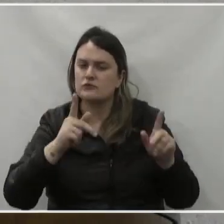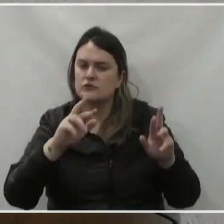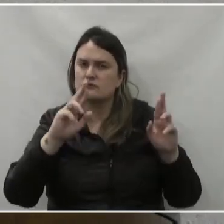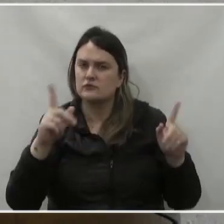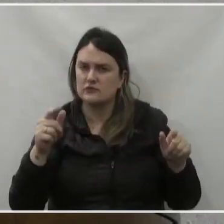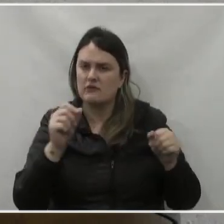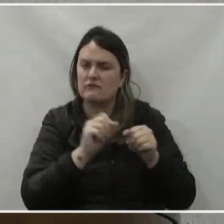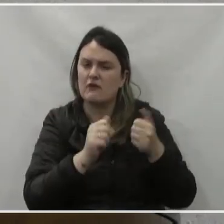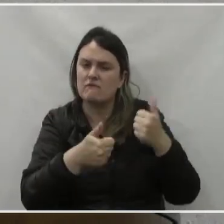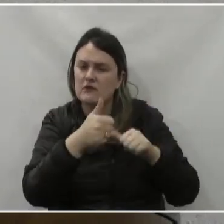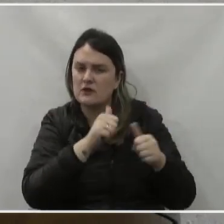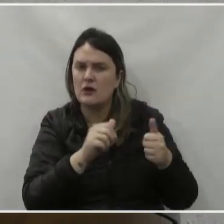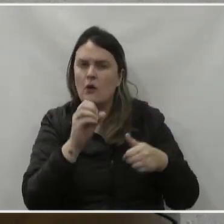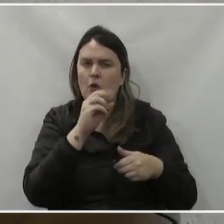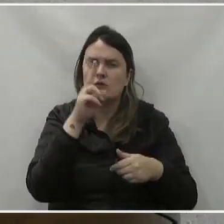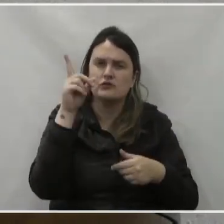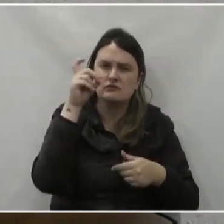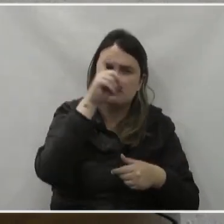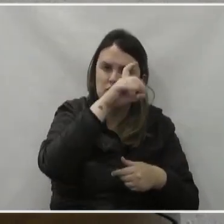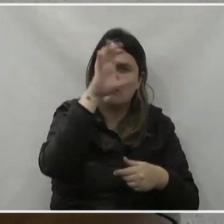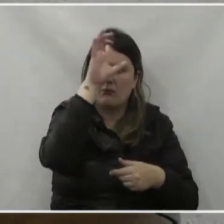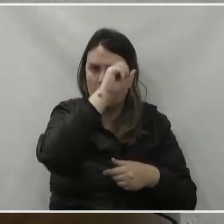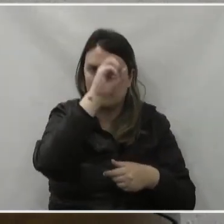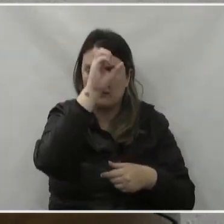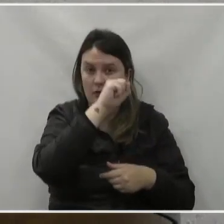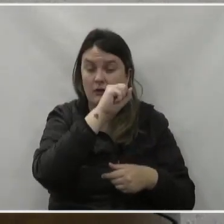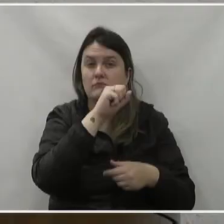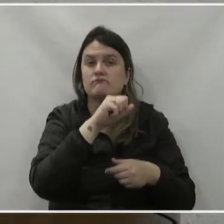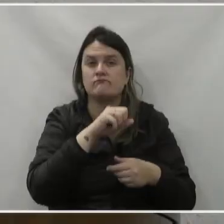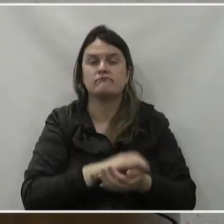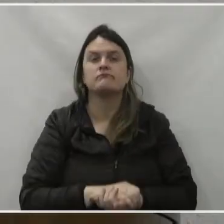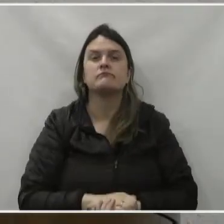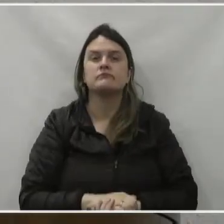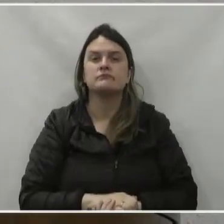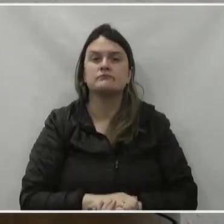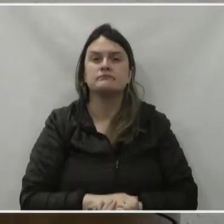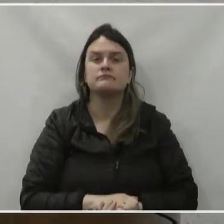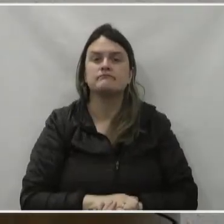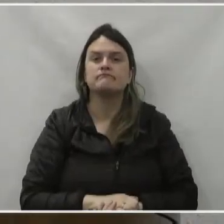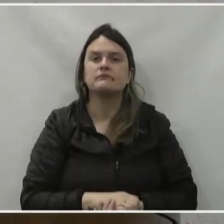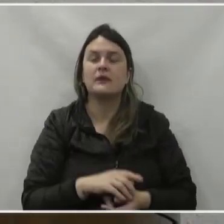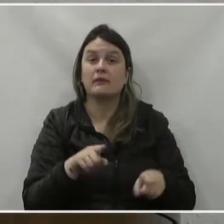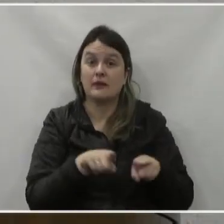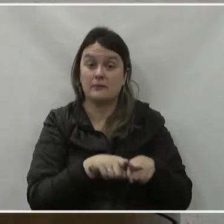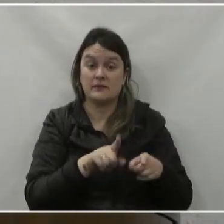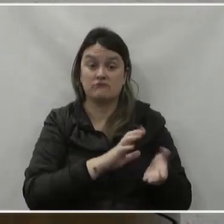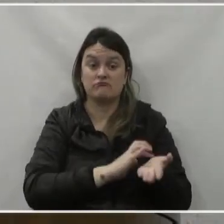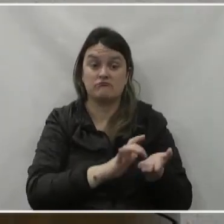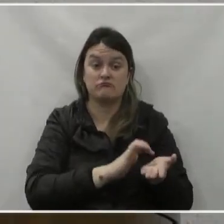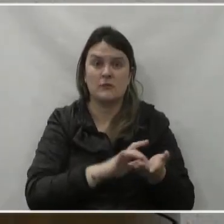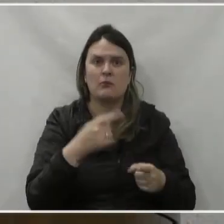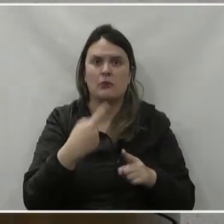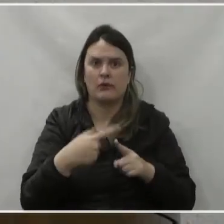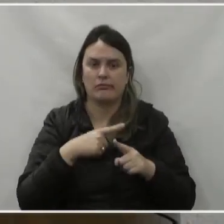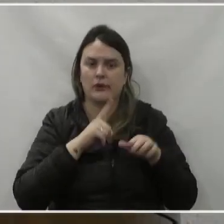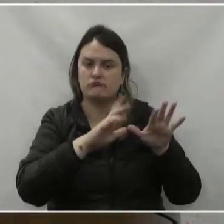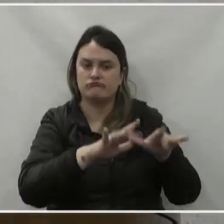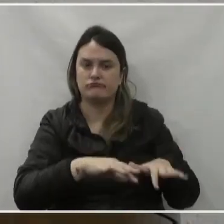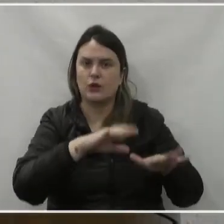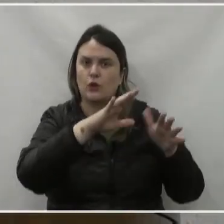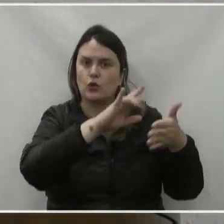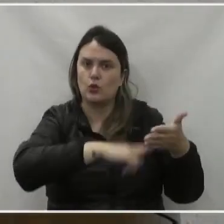diferenciados, dificuldades de aprendizagem, fora dos padrões. Secretária na demanda de documentos a